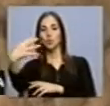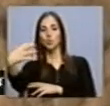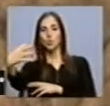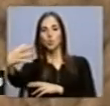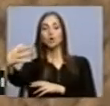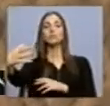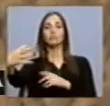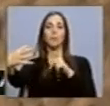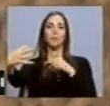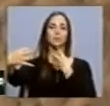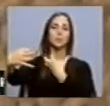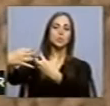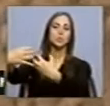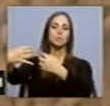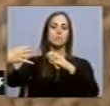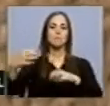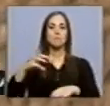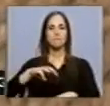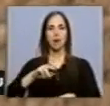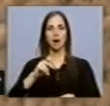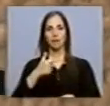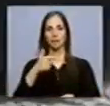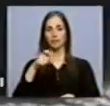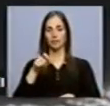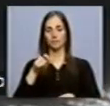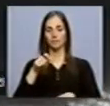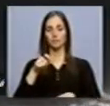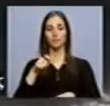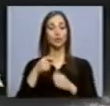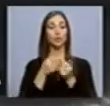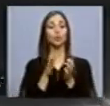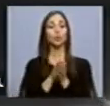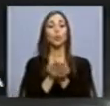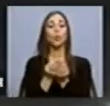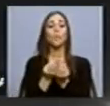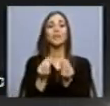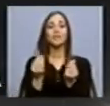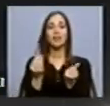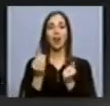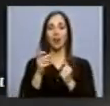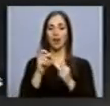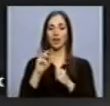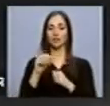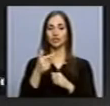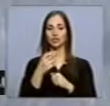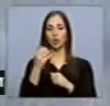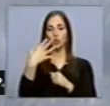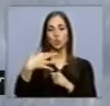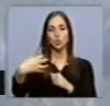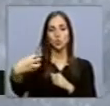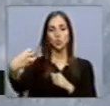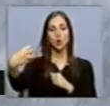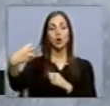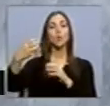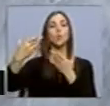arrastou também Marte. E arrastou também todo o material que havia no cinturão dos asteroides, que se começou a empilhar, digamos assim, na zona onde